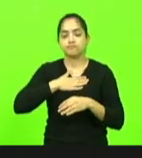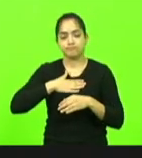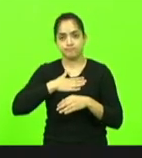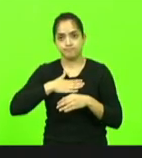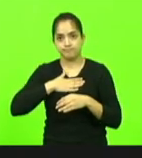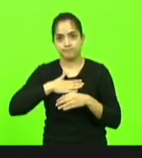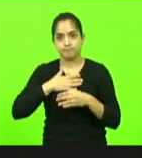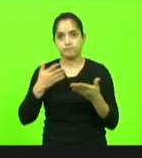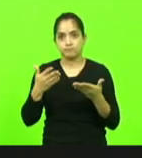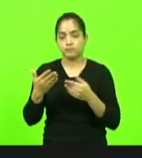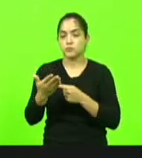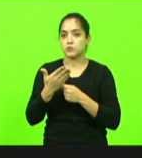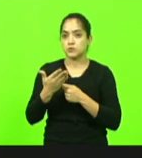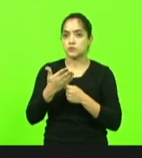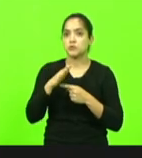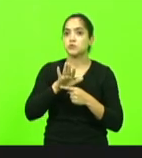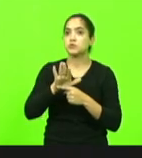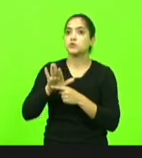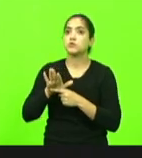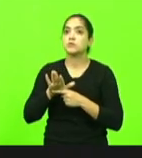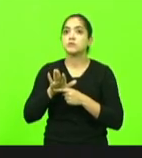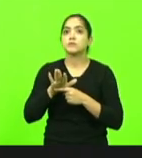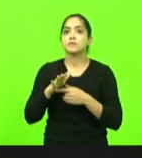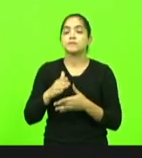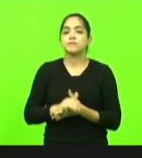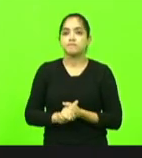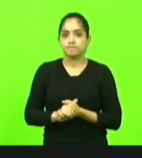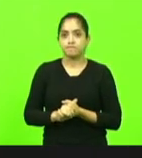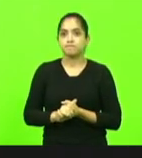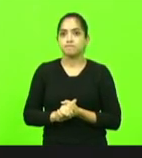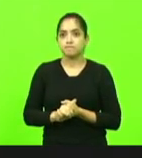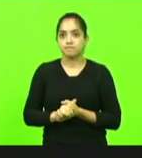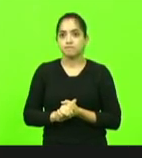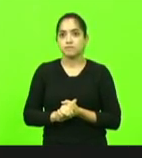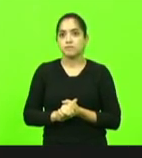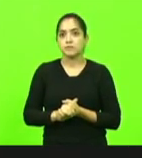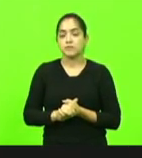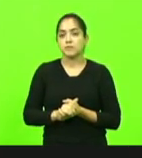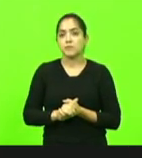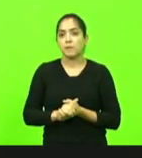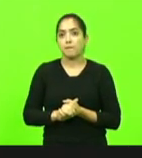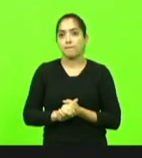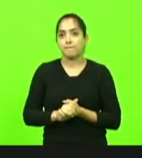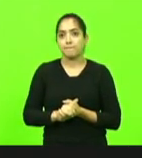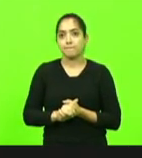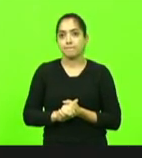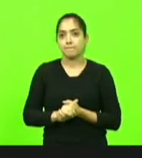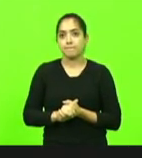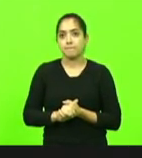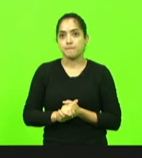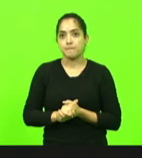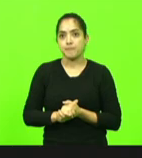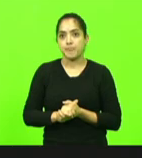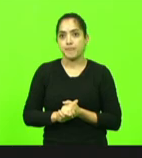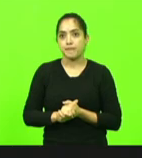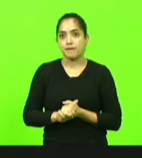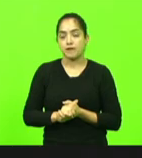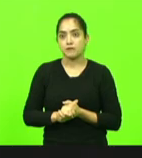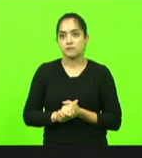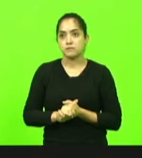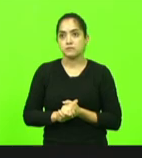nos ajudando também, nos auxiliando. E um ótimo dia para todos e todas. Só queria